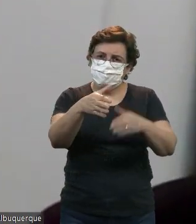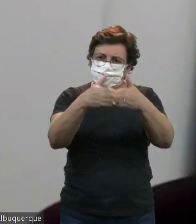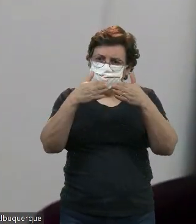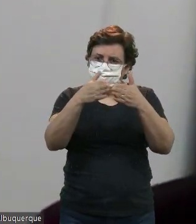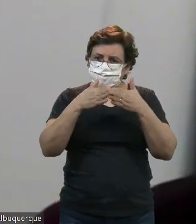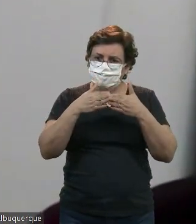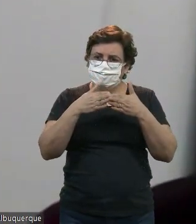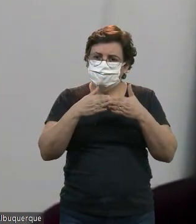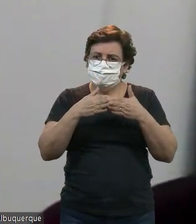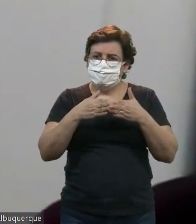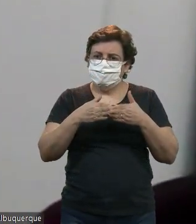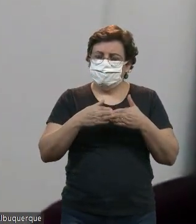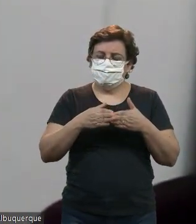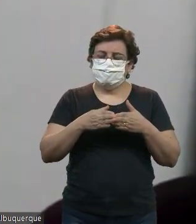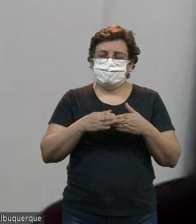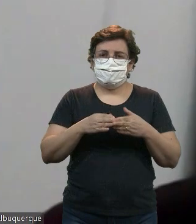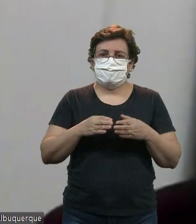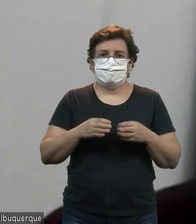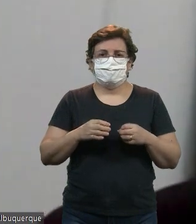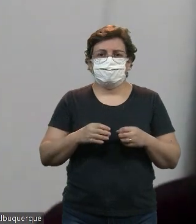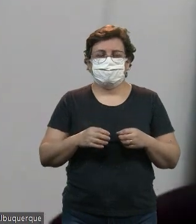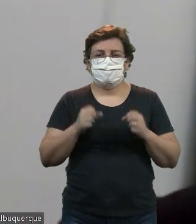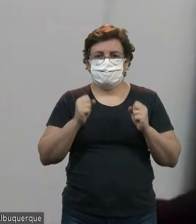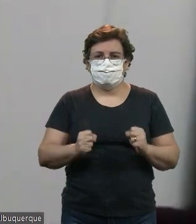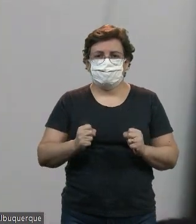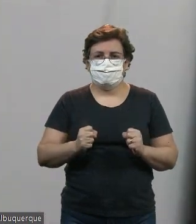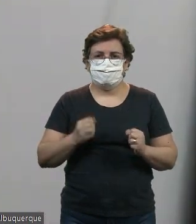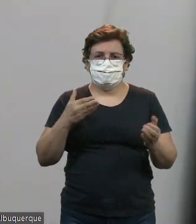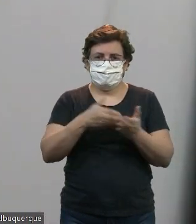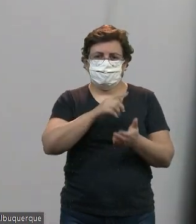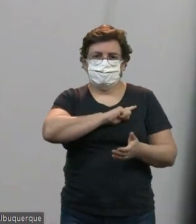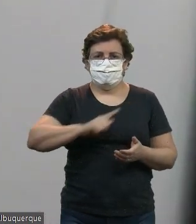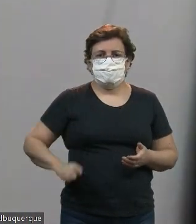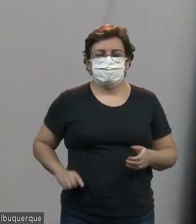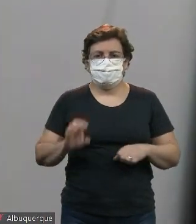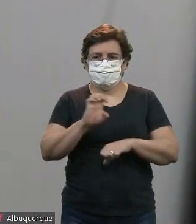chegar até a DRS, pudesse chegar até o governo do Estado.